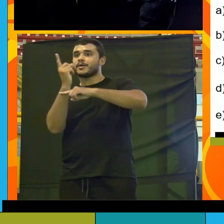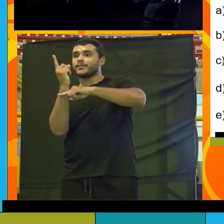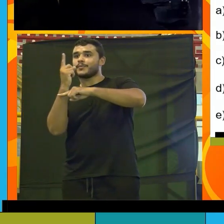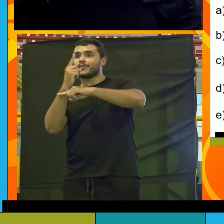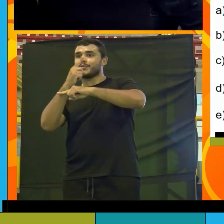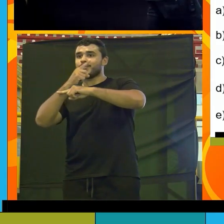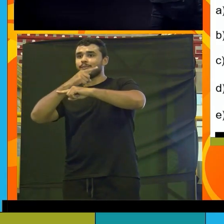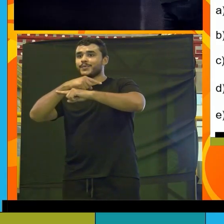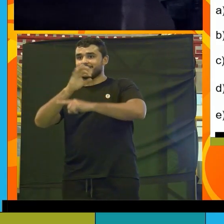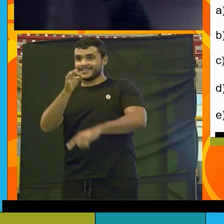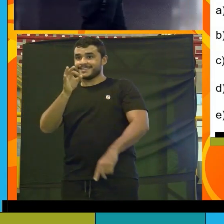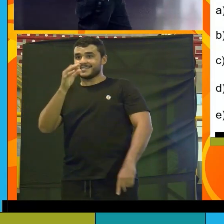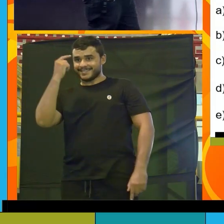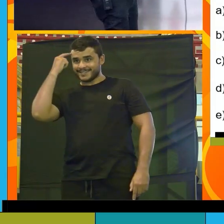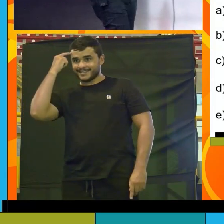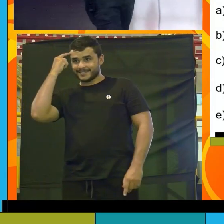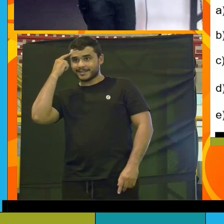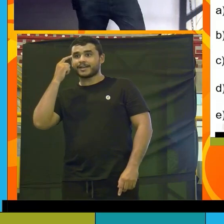temos aqui?